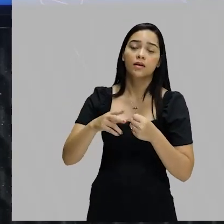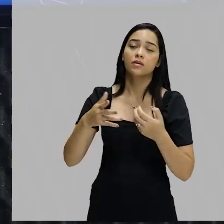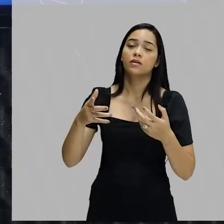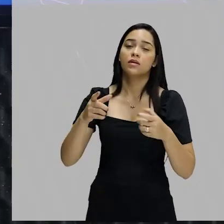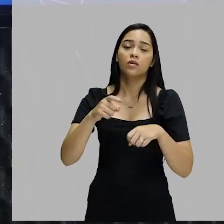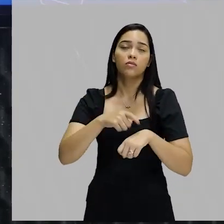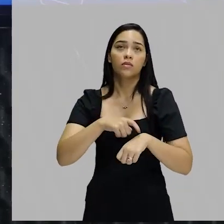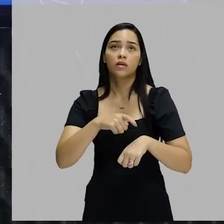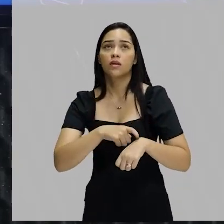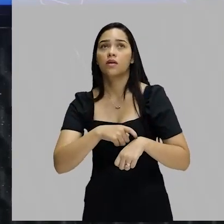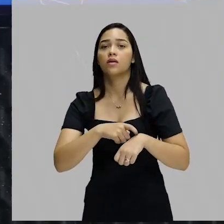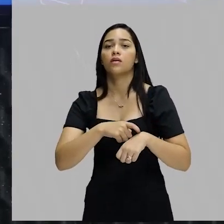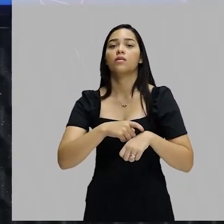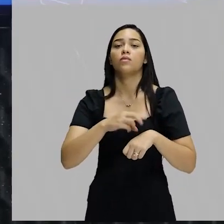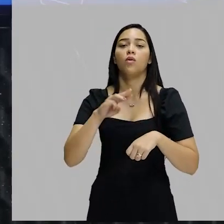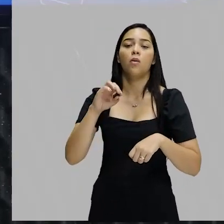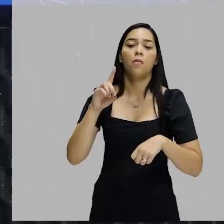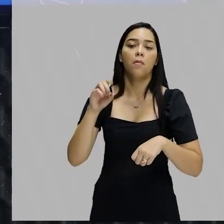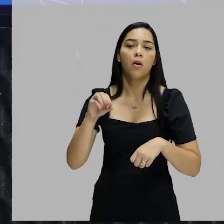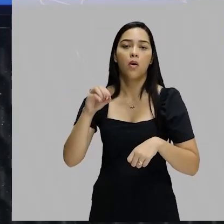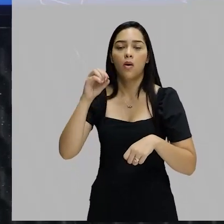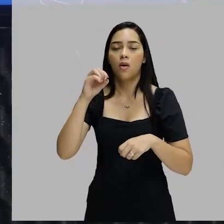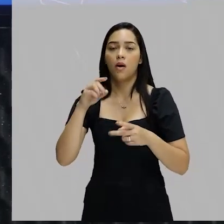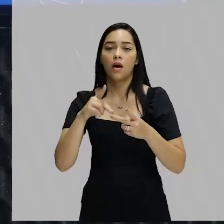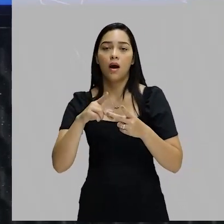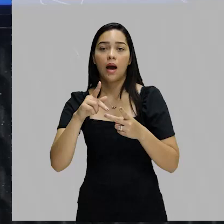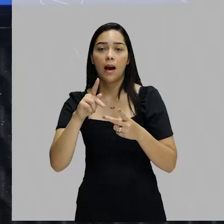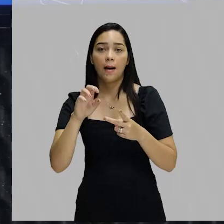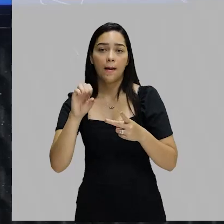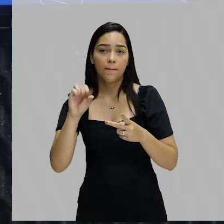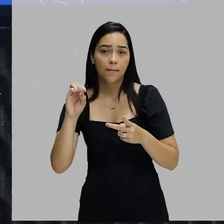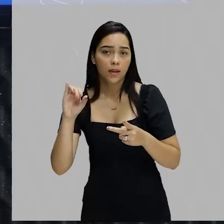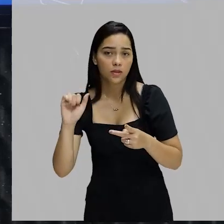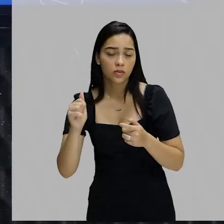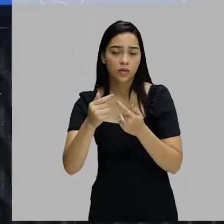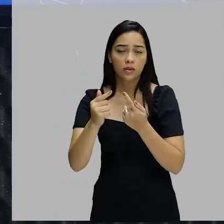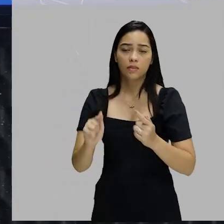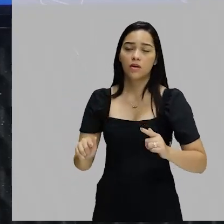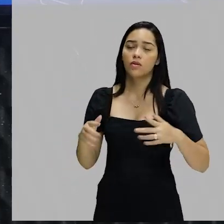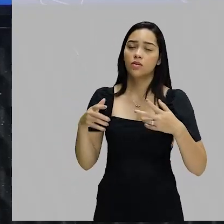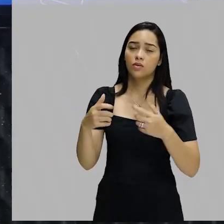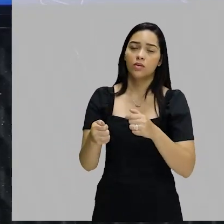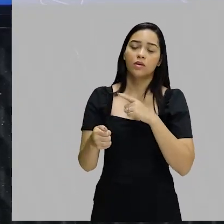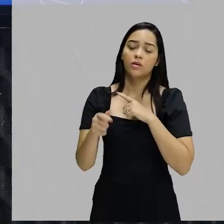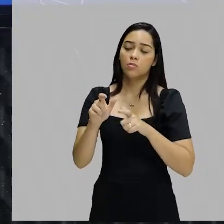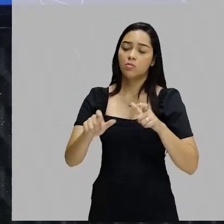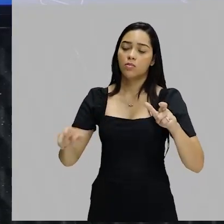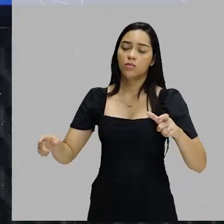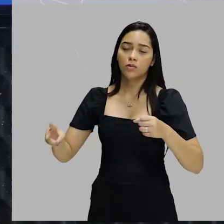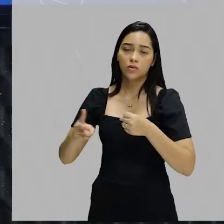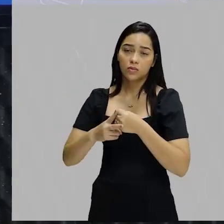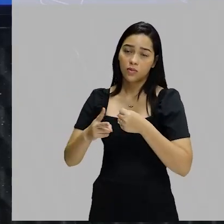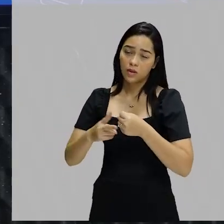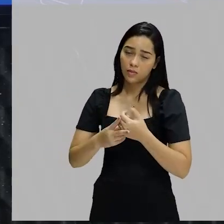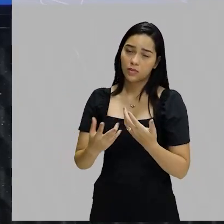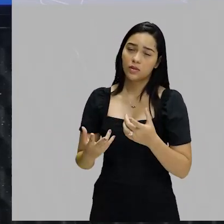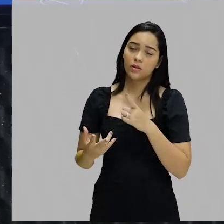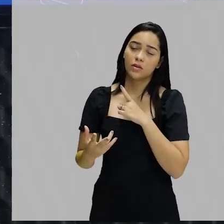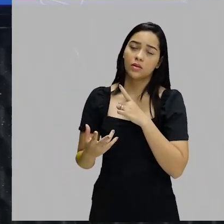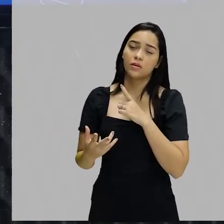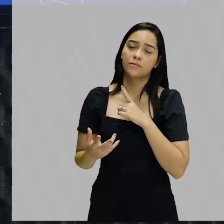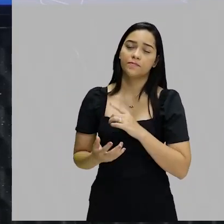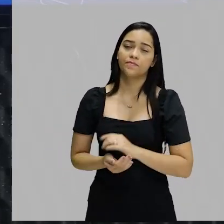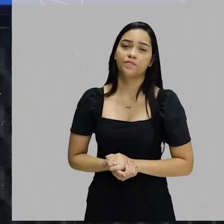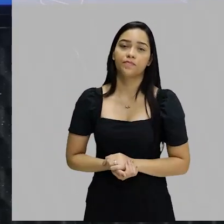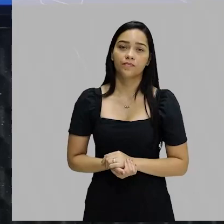marcar o tempo, o modo, a pessoa gramatical e vai fazer toda essa marcação dos verbos no caso das desinências